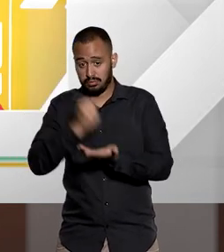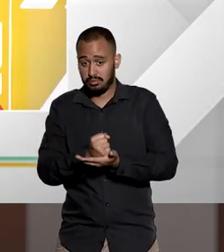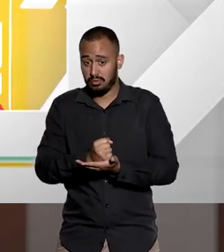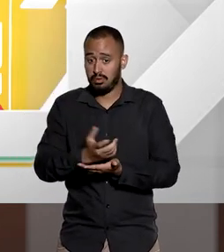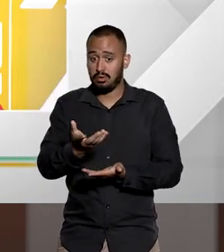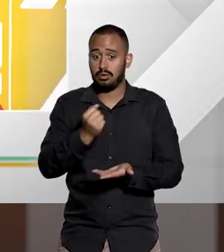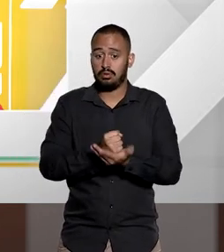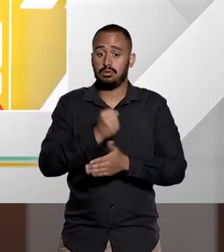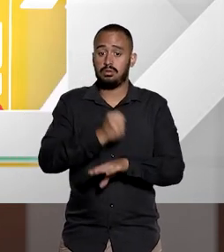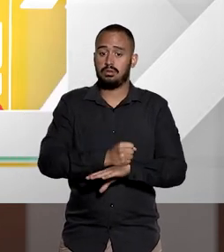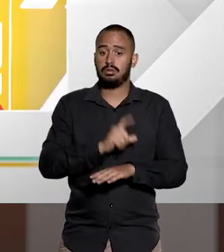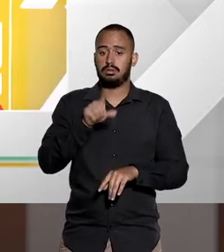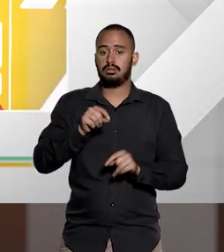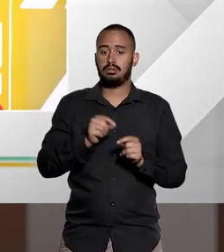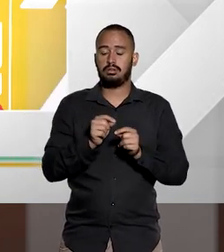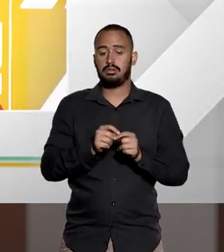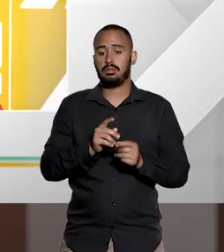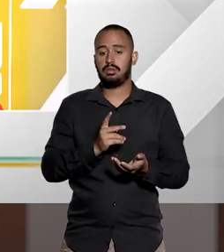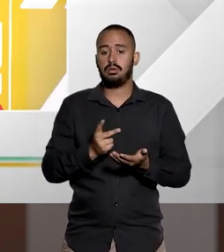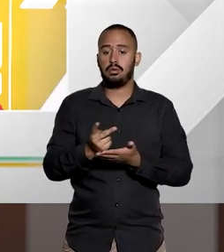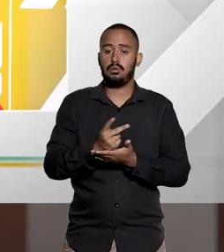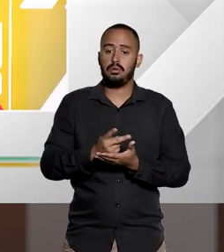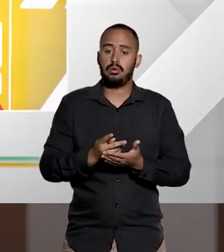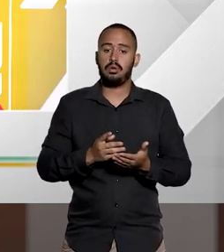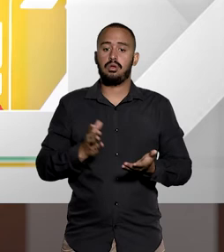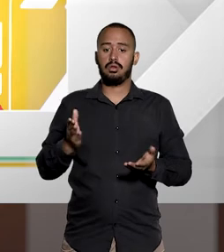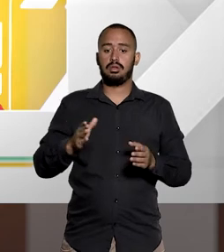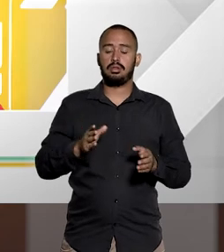automática destes encargos para a administração pública?